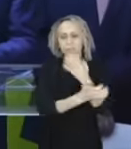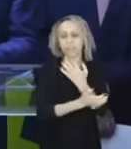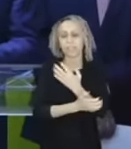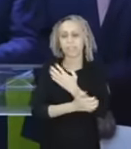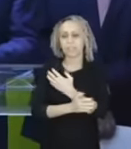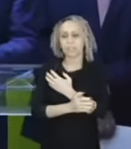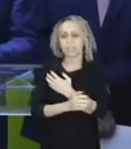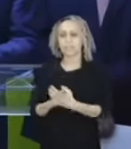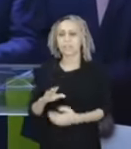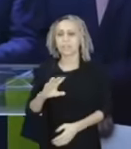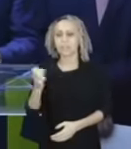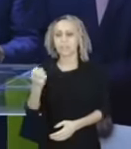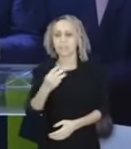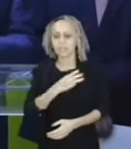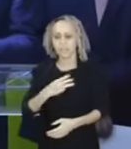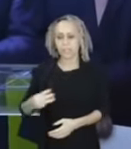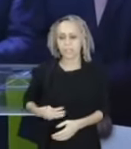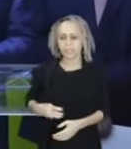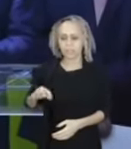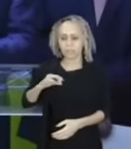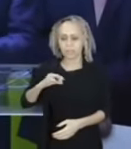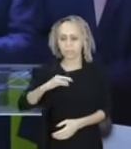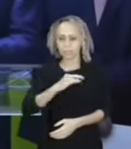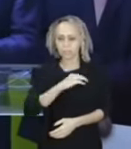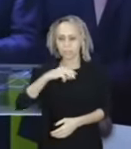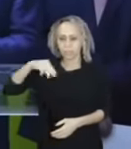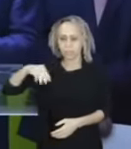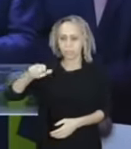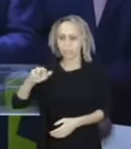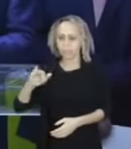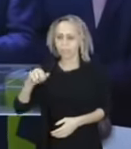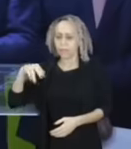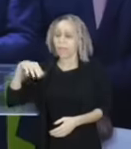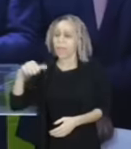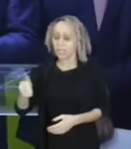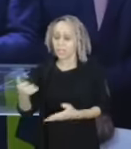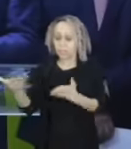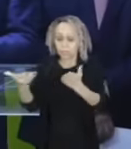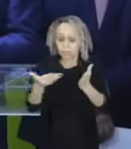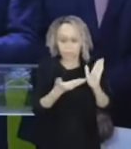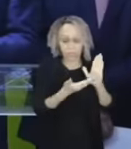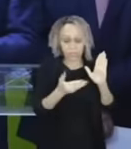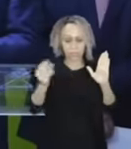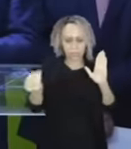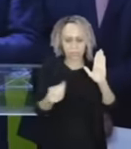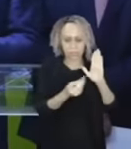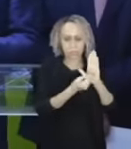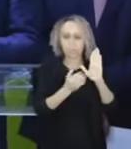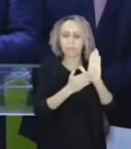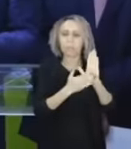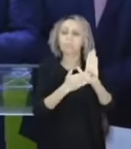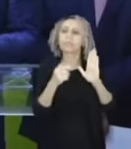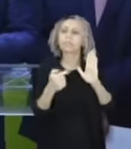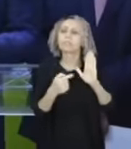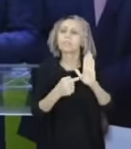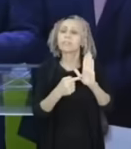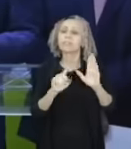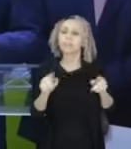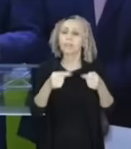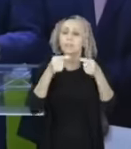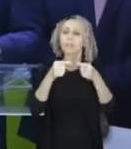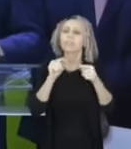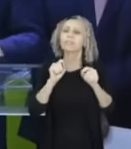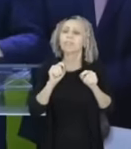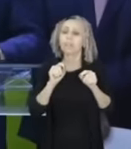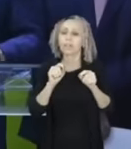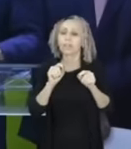ela propõe e foi bem recebida lá por líderes da câmara do Senado é colocando a